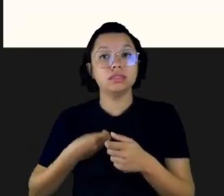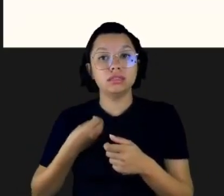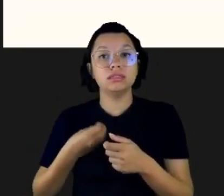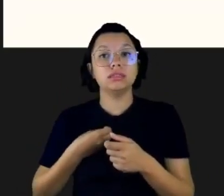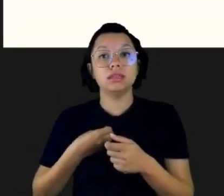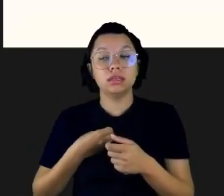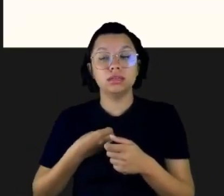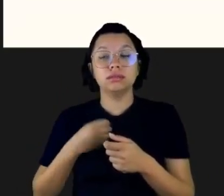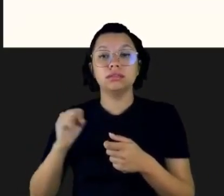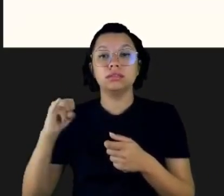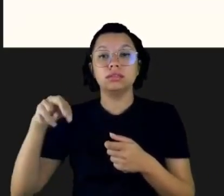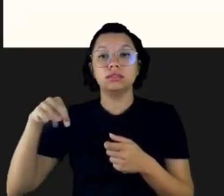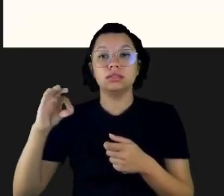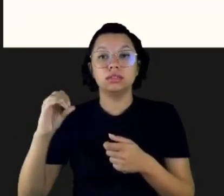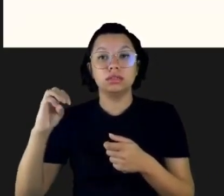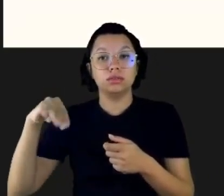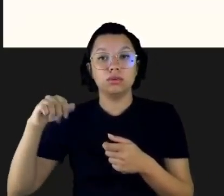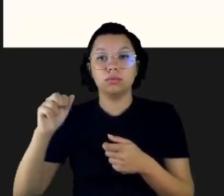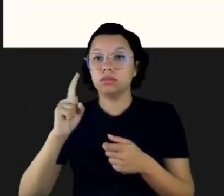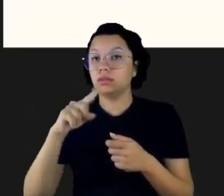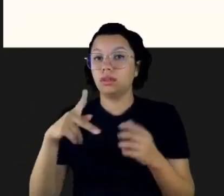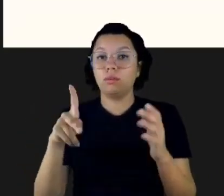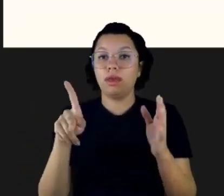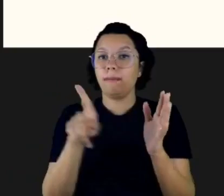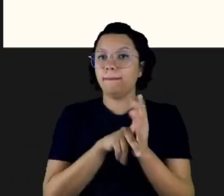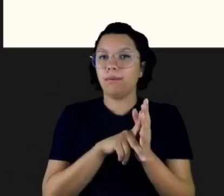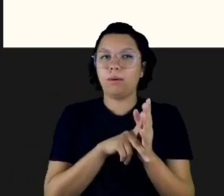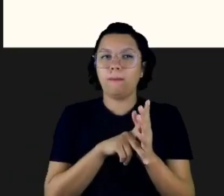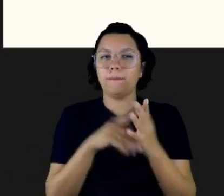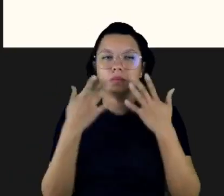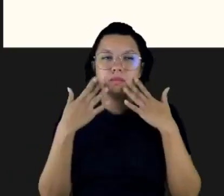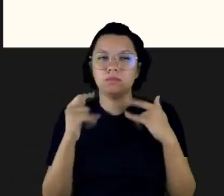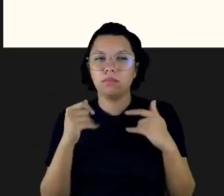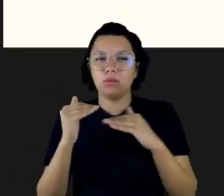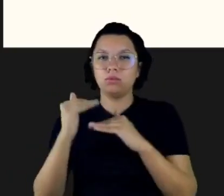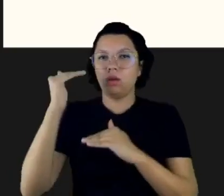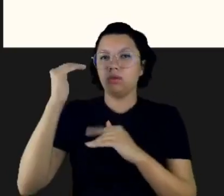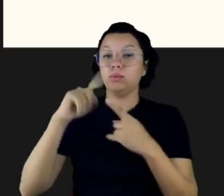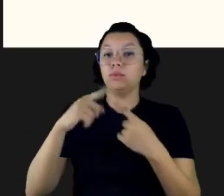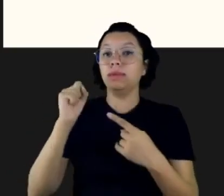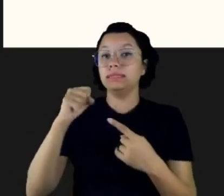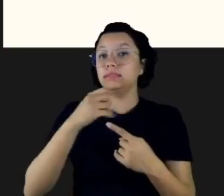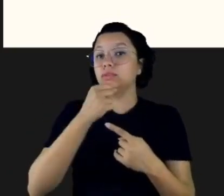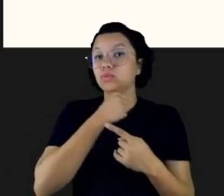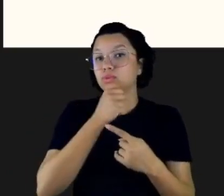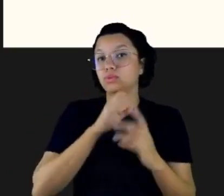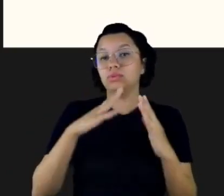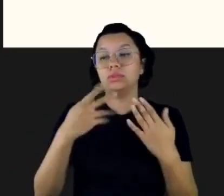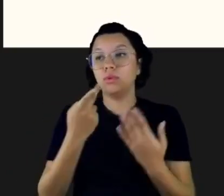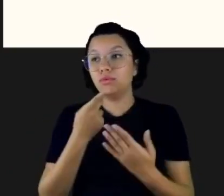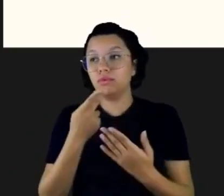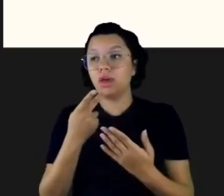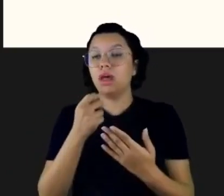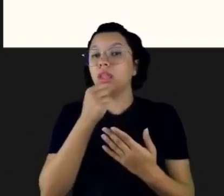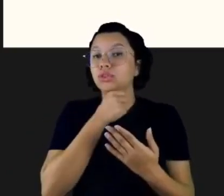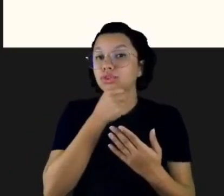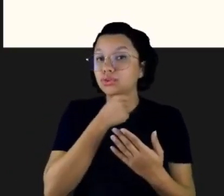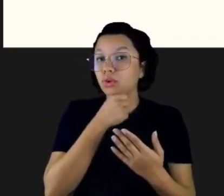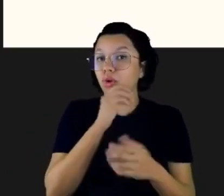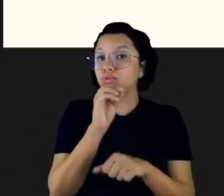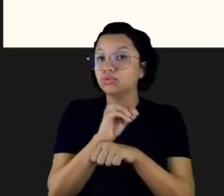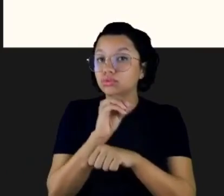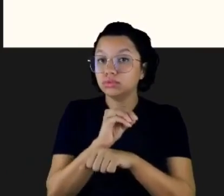no adulto, e sim no idoso. Então, por isso, os quadros, em se tratando de idoso, precisam ser muito